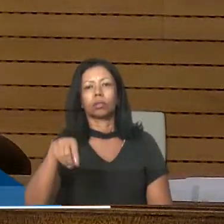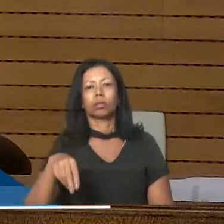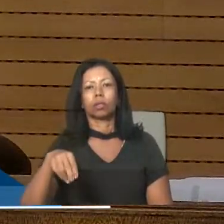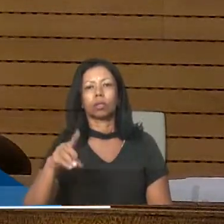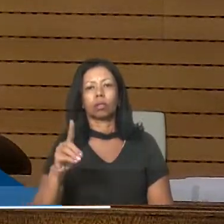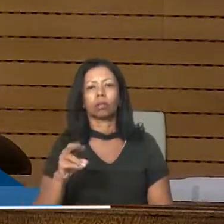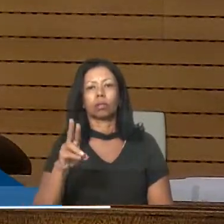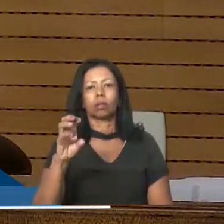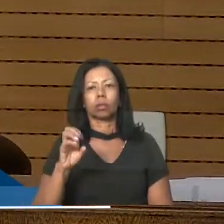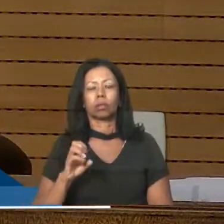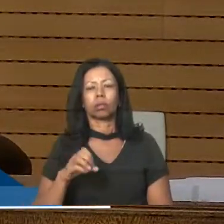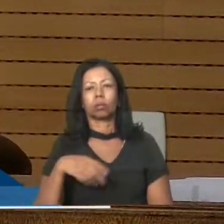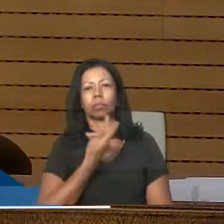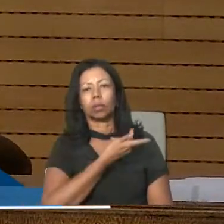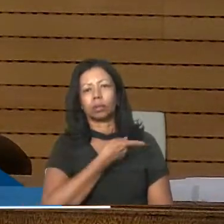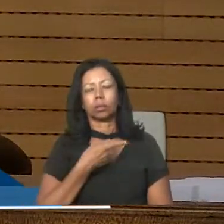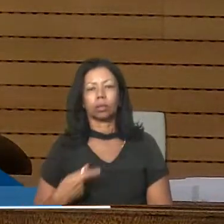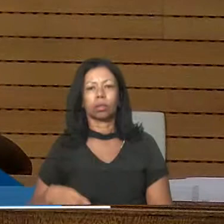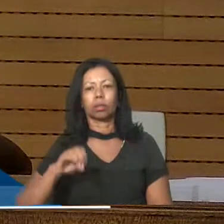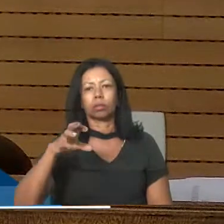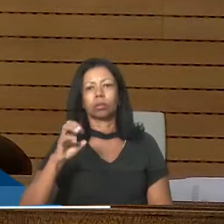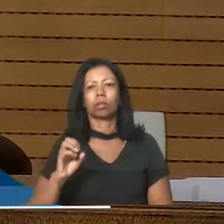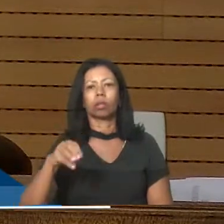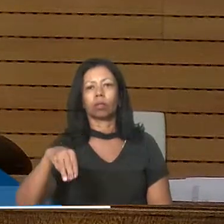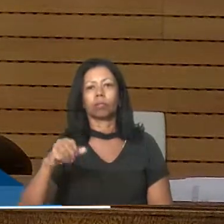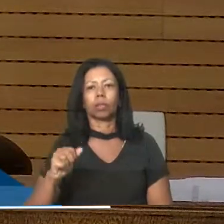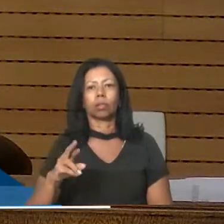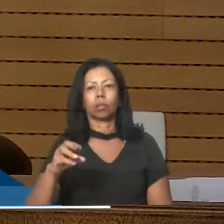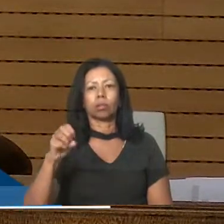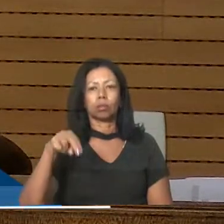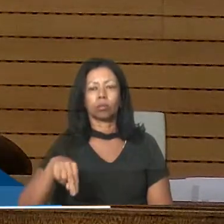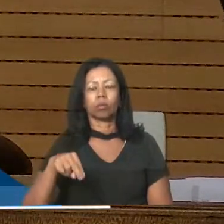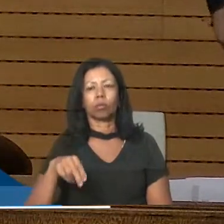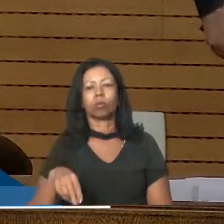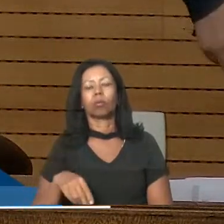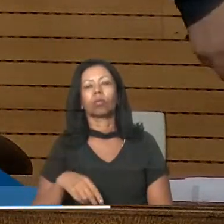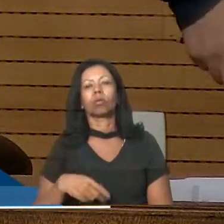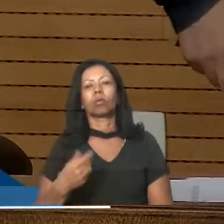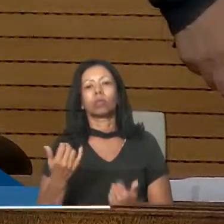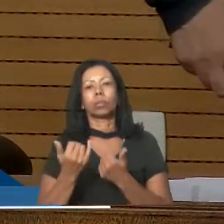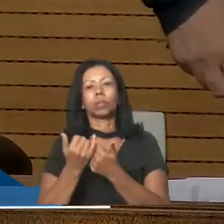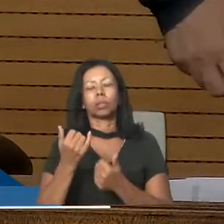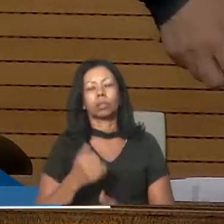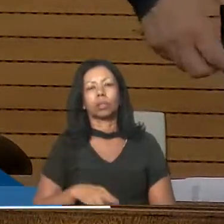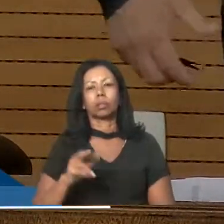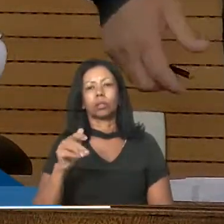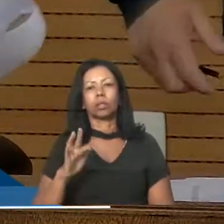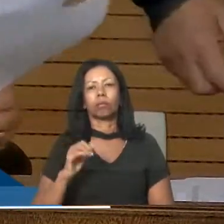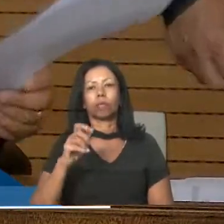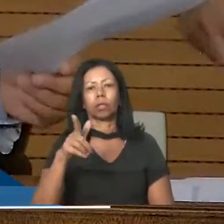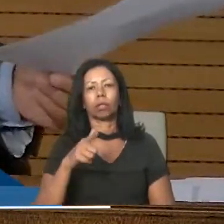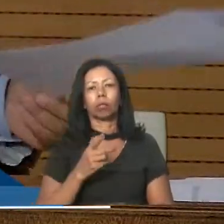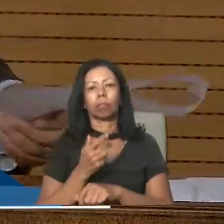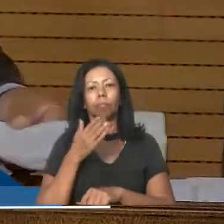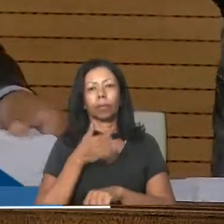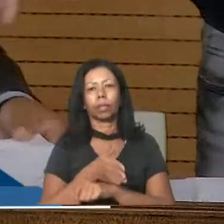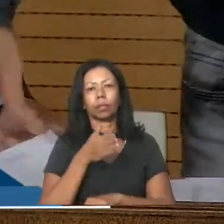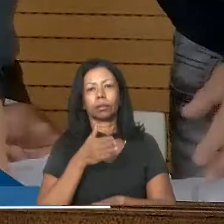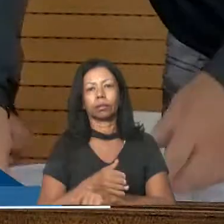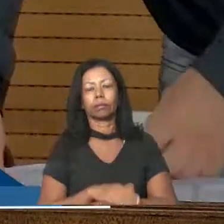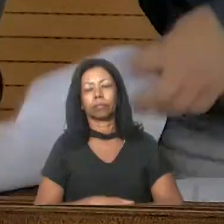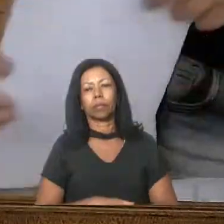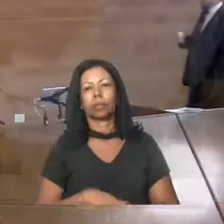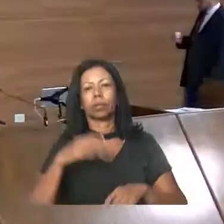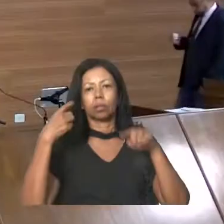Silva, presidente e relator, Joemerson Alves de Souza, vice-presidente, Rafael de Souza Vilar, membro.